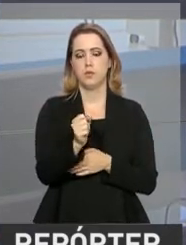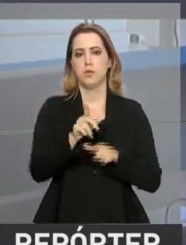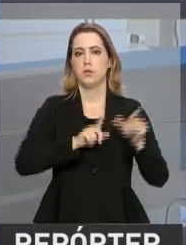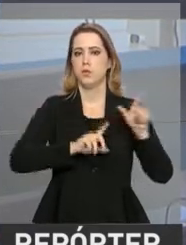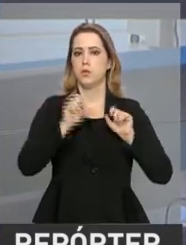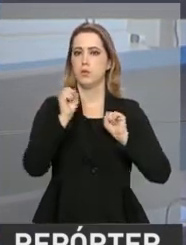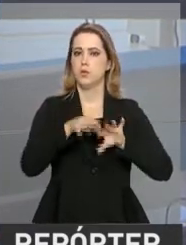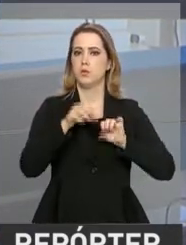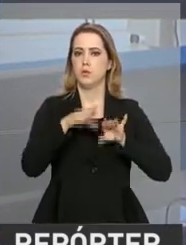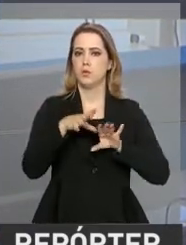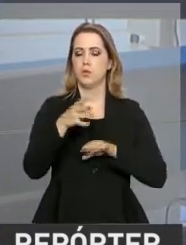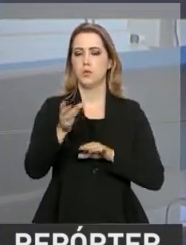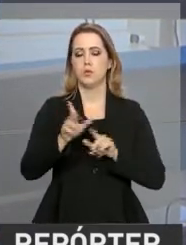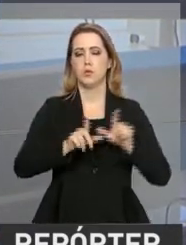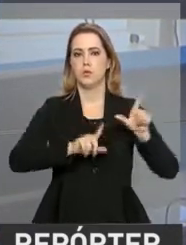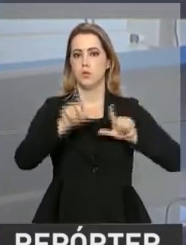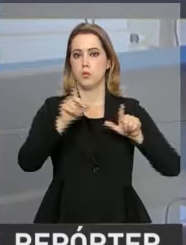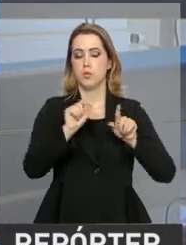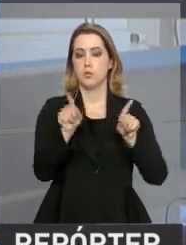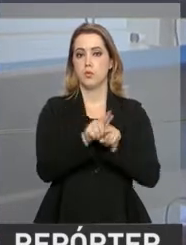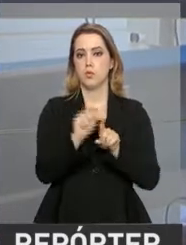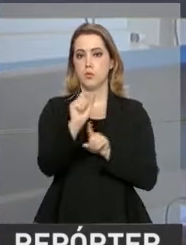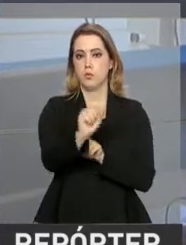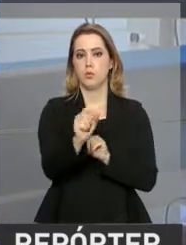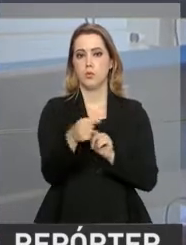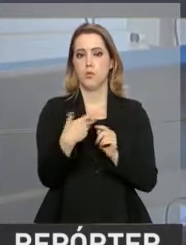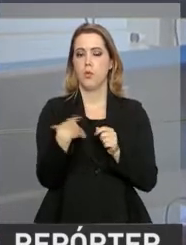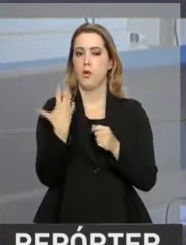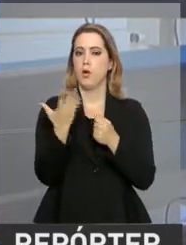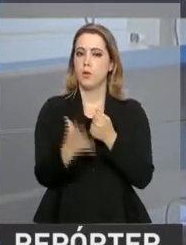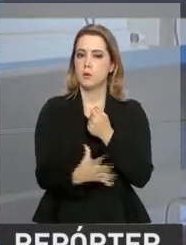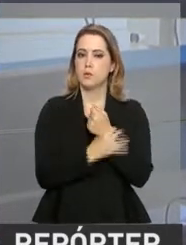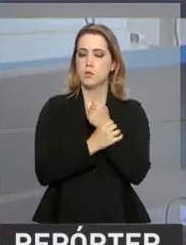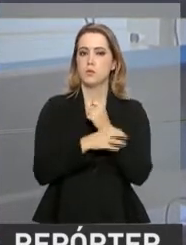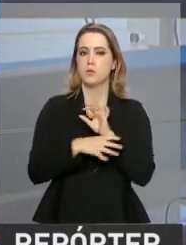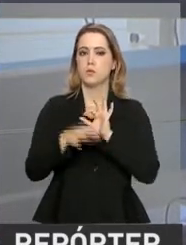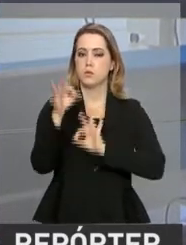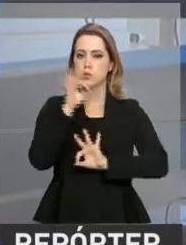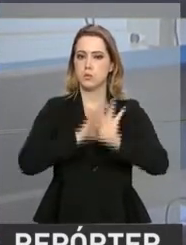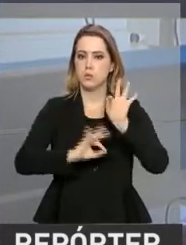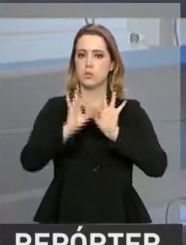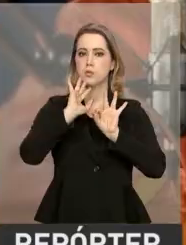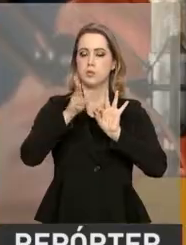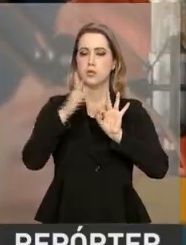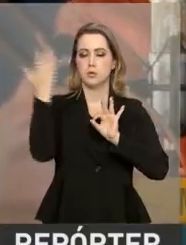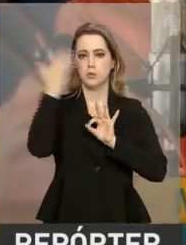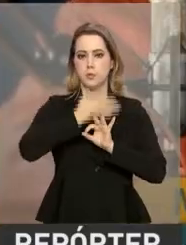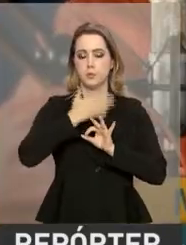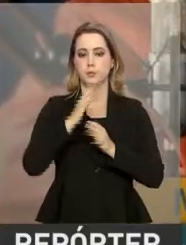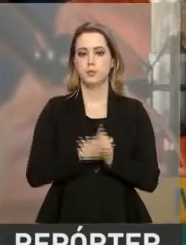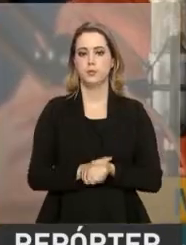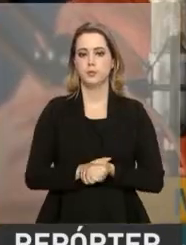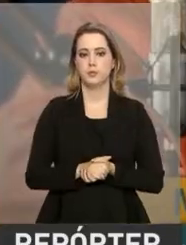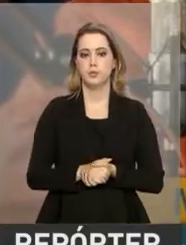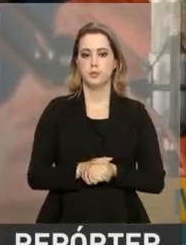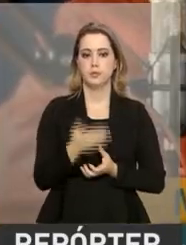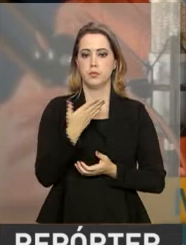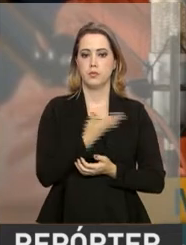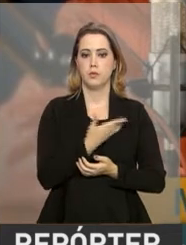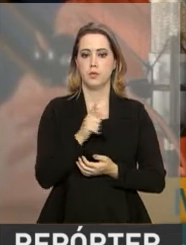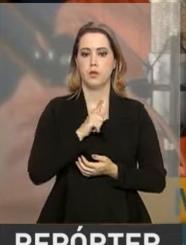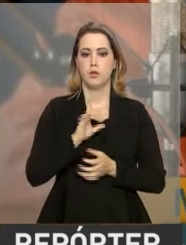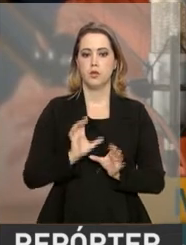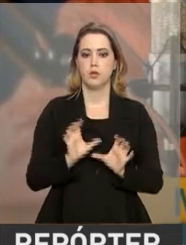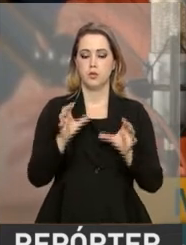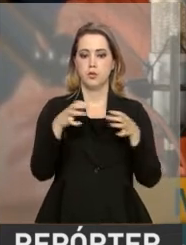no ar transmitido pela tv nbr sobre o esquema de segurança montado para o dia das provas além da equipe interna